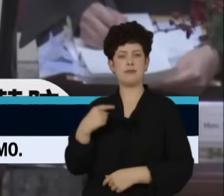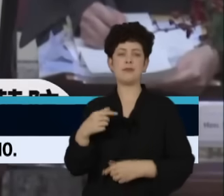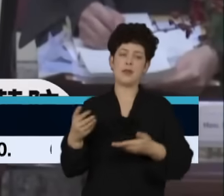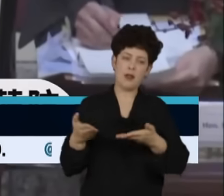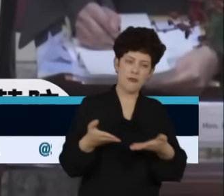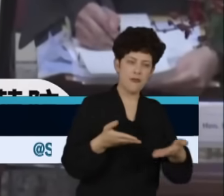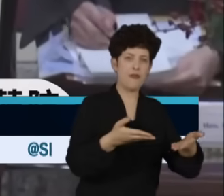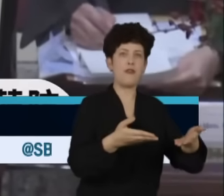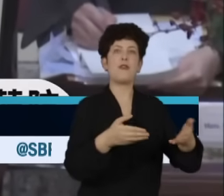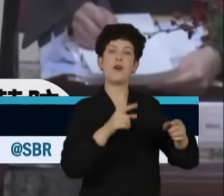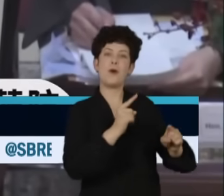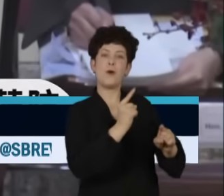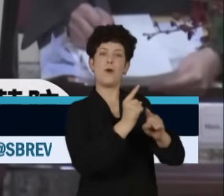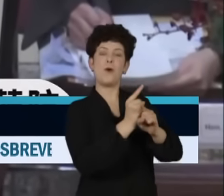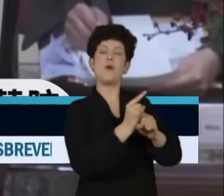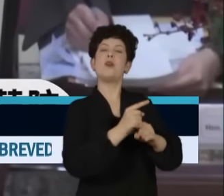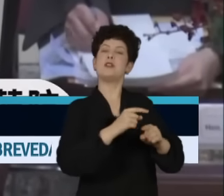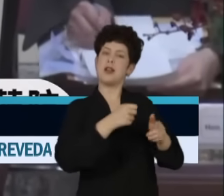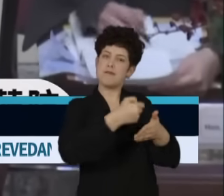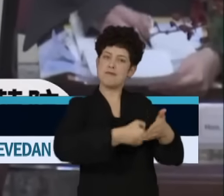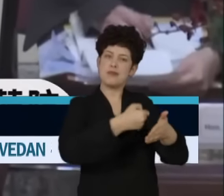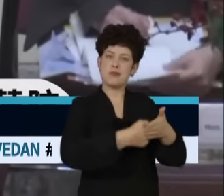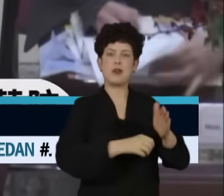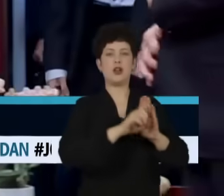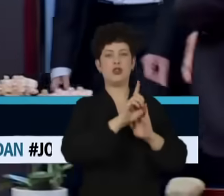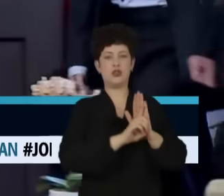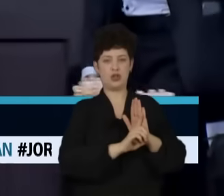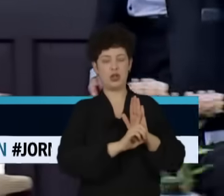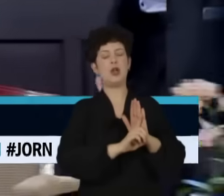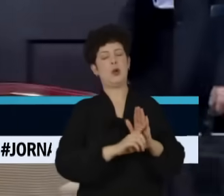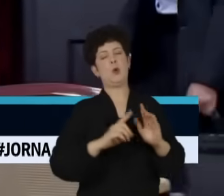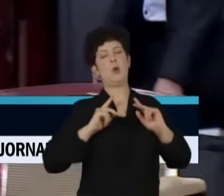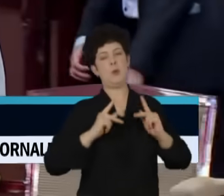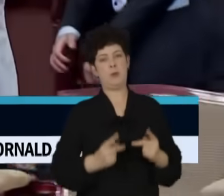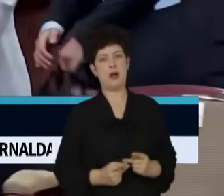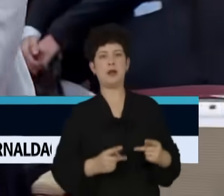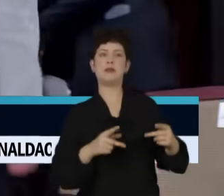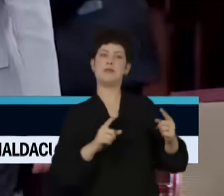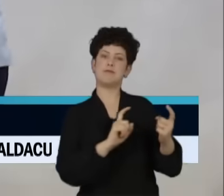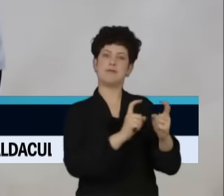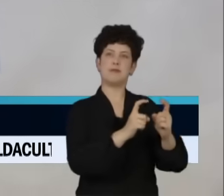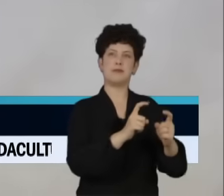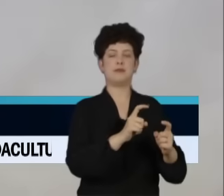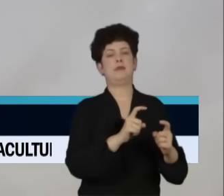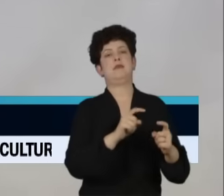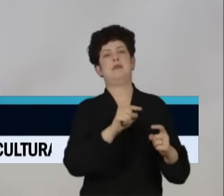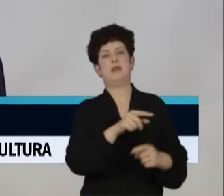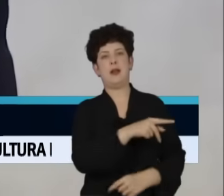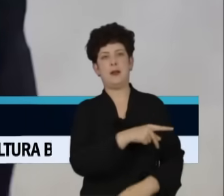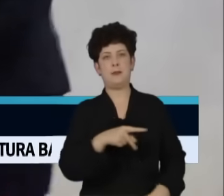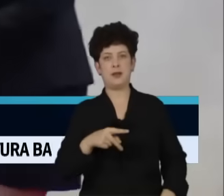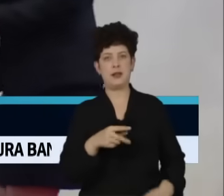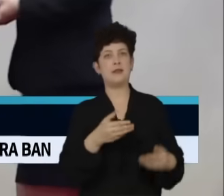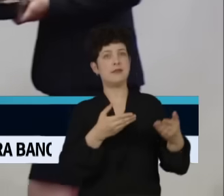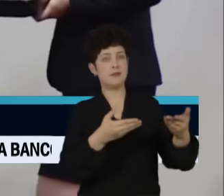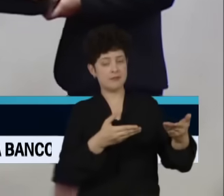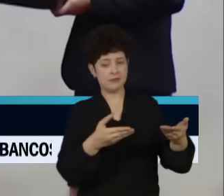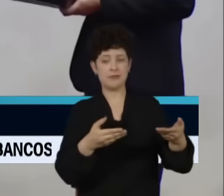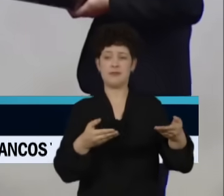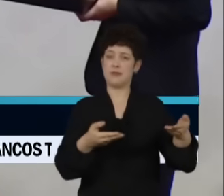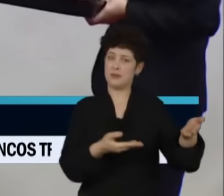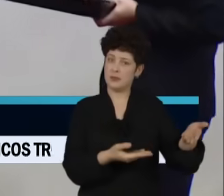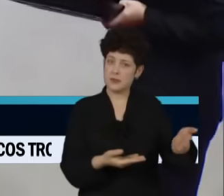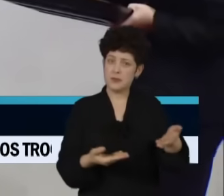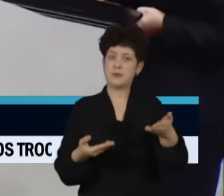parlamento, se encontrou com ativistas de direitos humanos e se reuniu com a presidente Saing Wayen, de quem recebeu a Ordem das